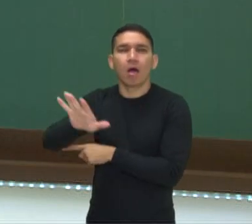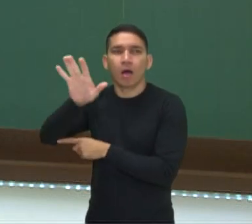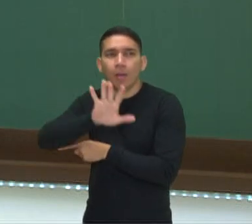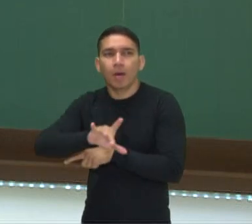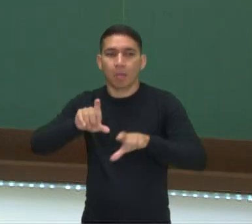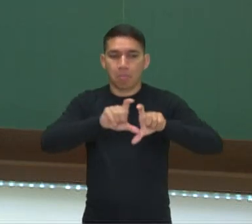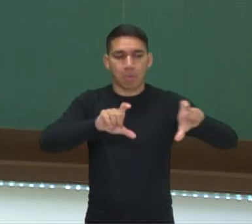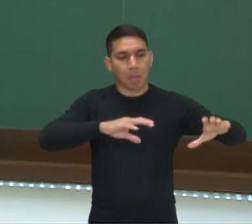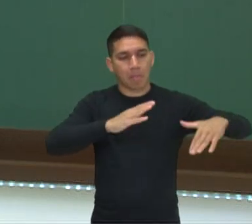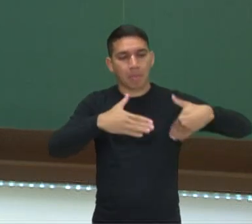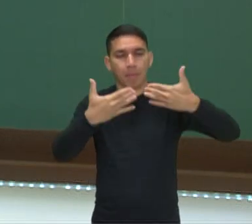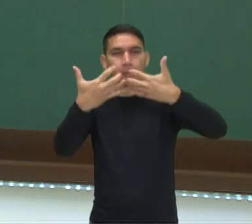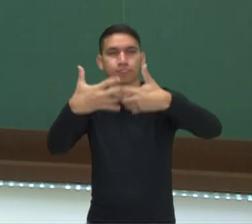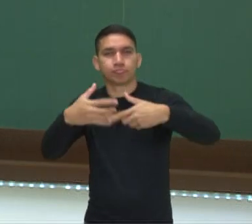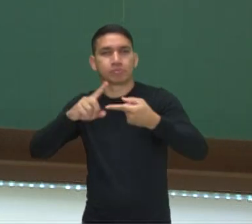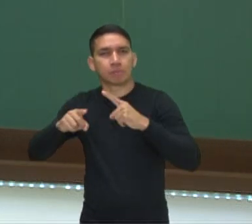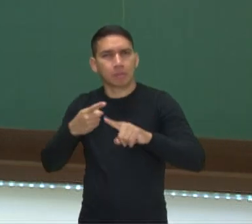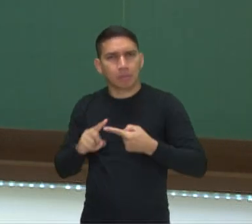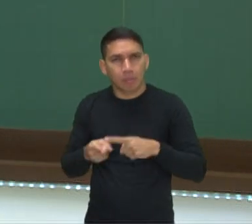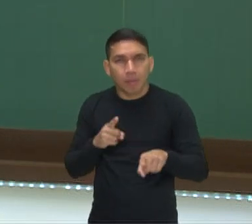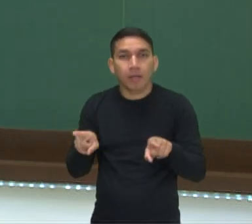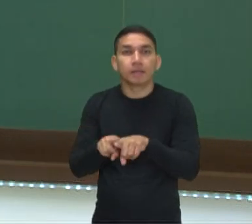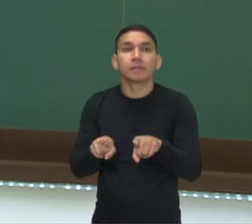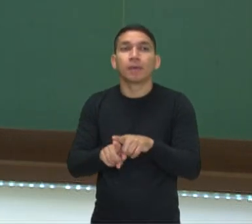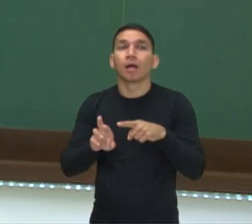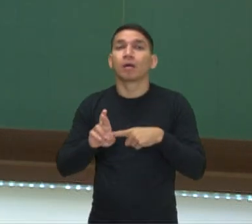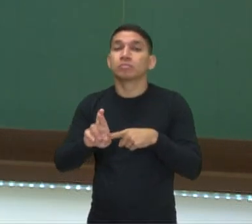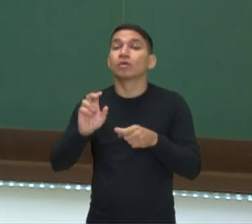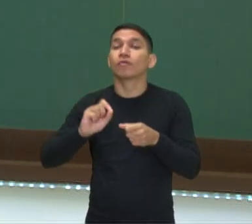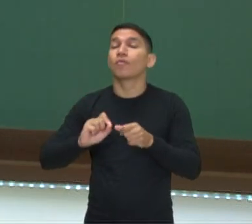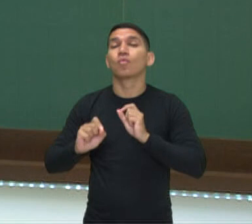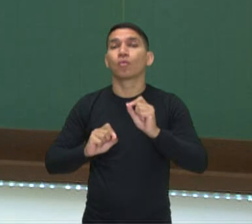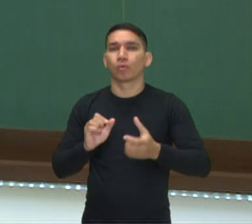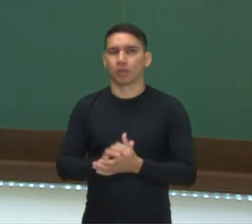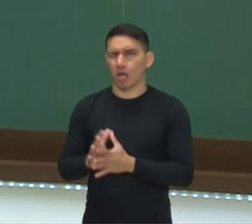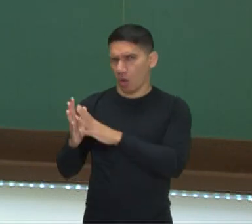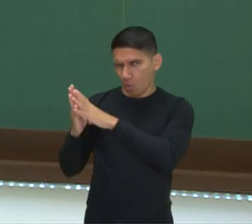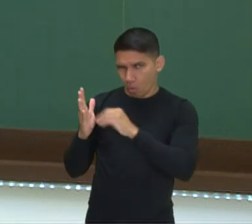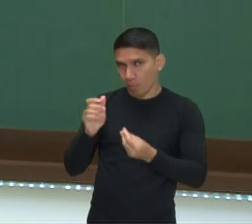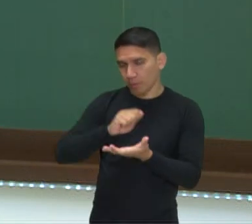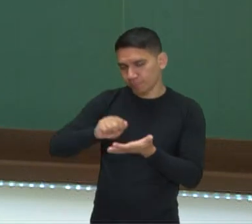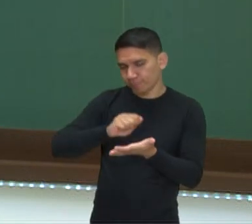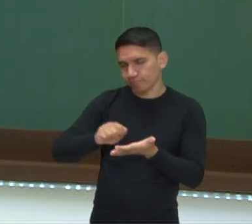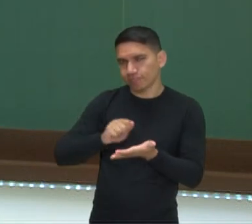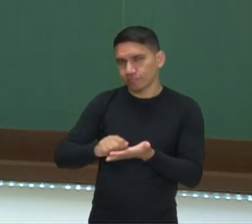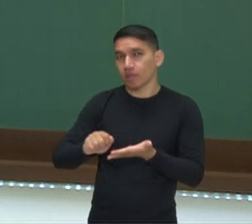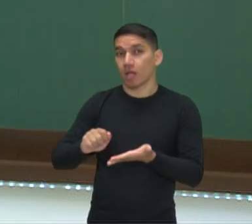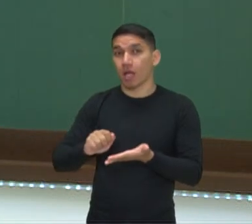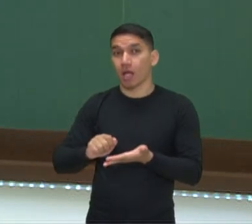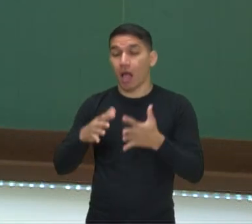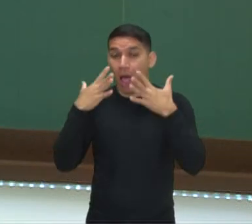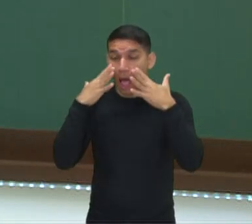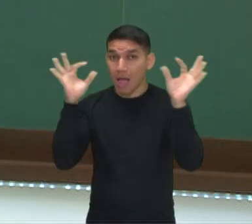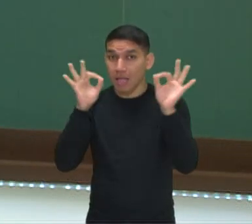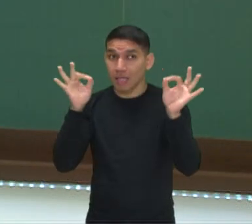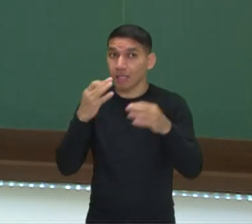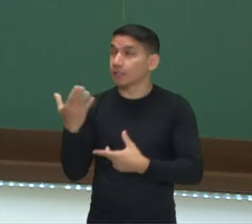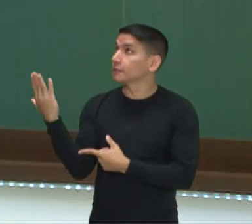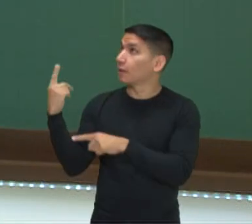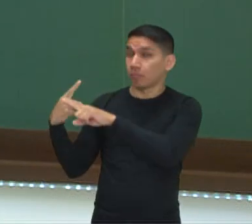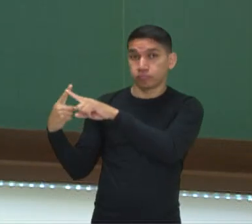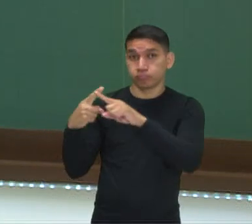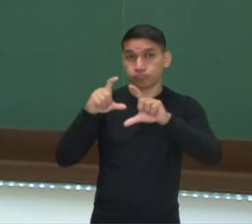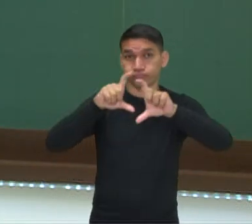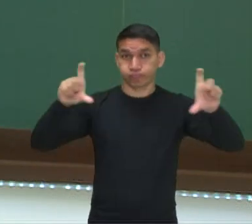o desenvolvimento da resolução e o que foi aplicado. Copia direitinho com carinho aí e destaca essa